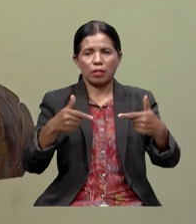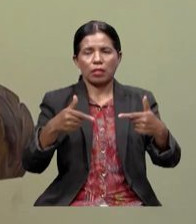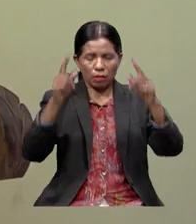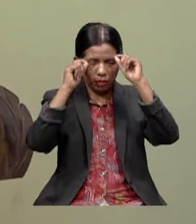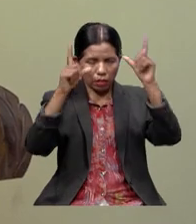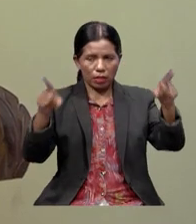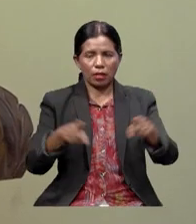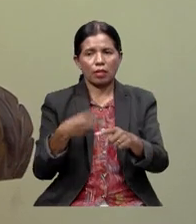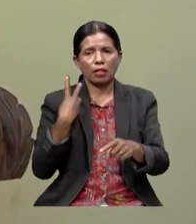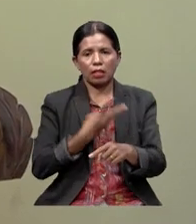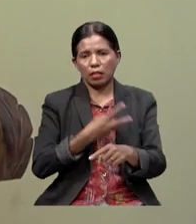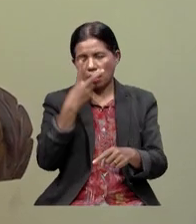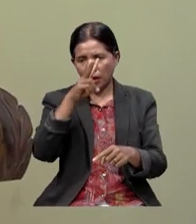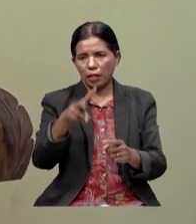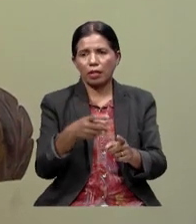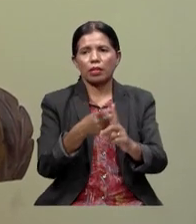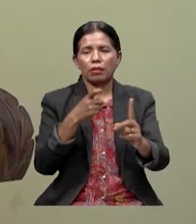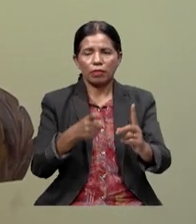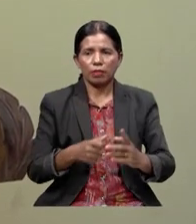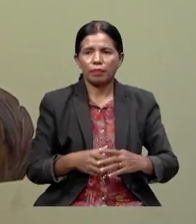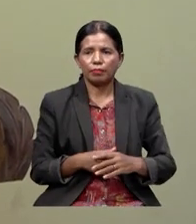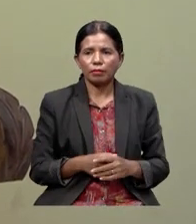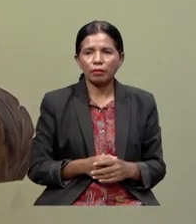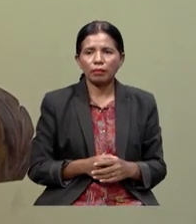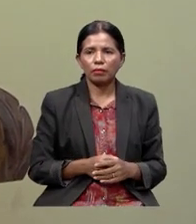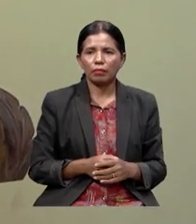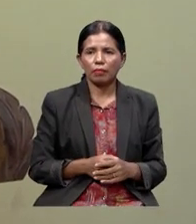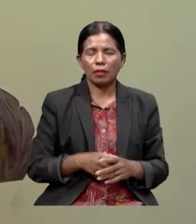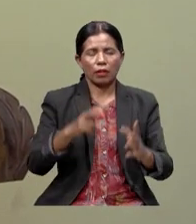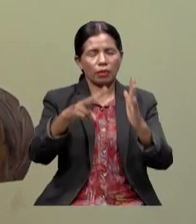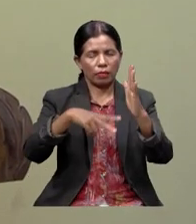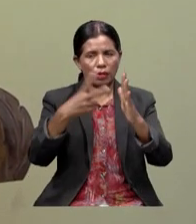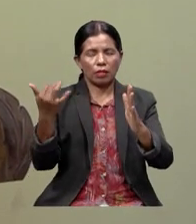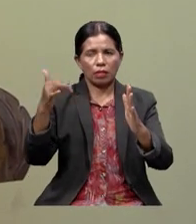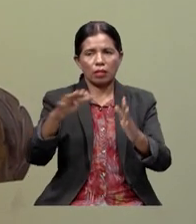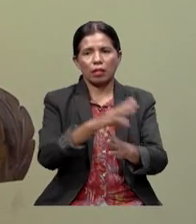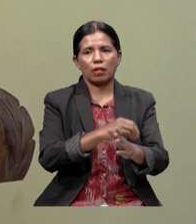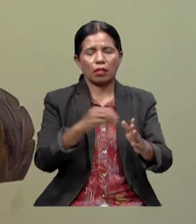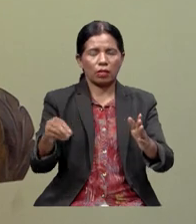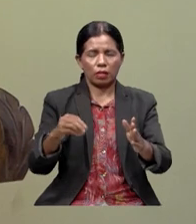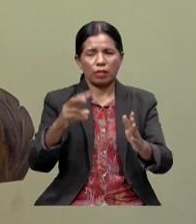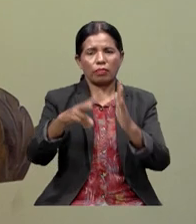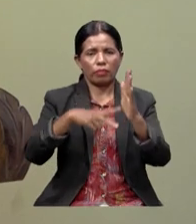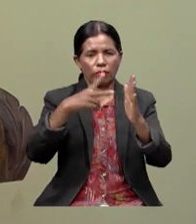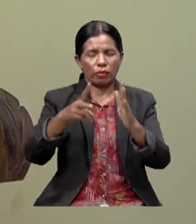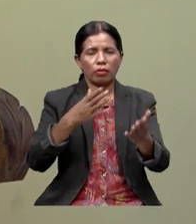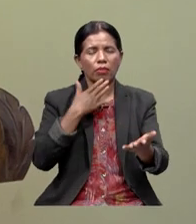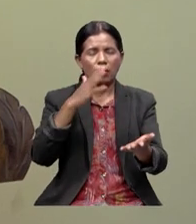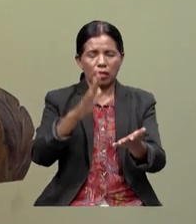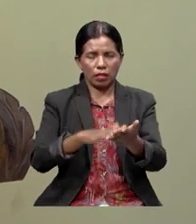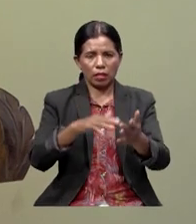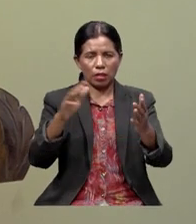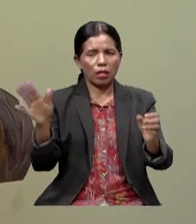makne, itare hosi firme sira pornografia na kunu iha Timor